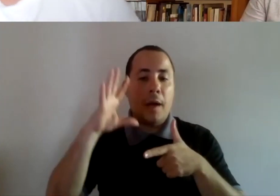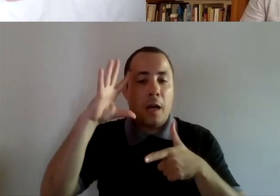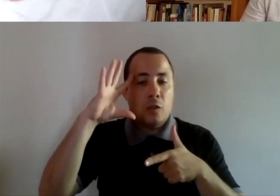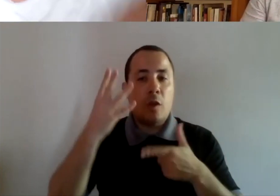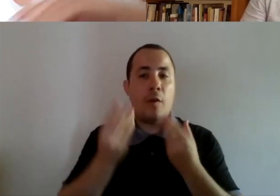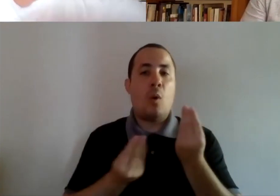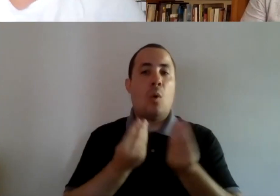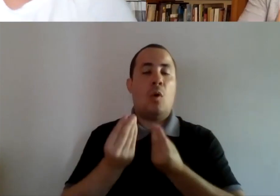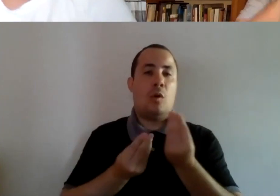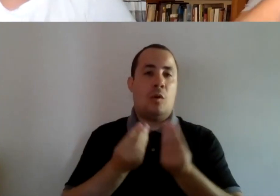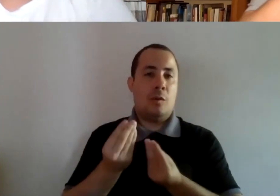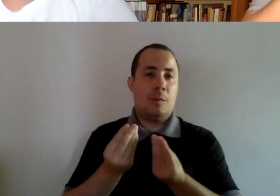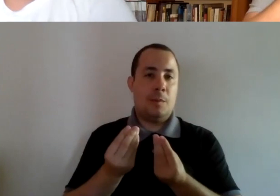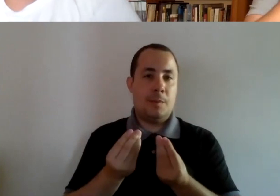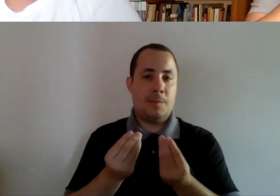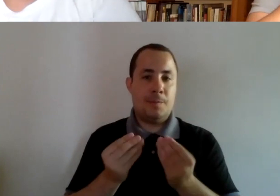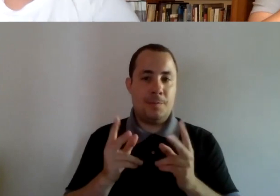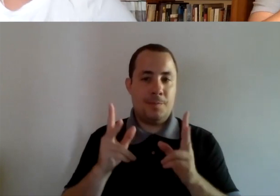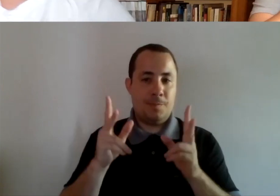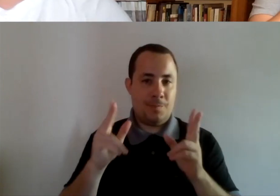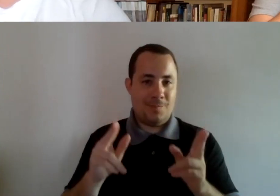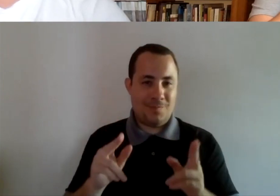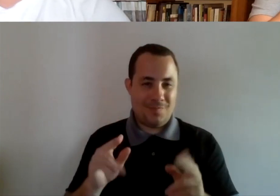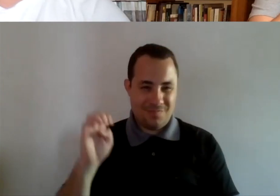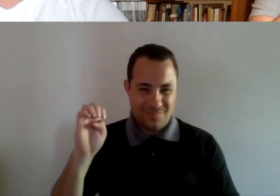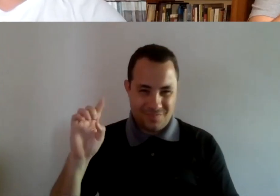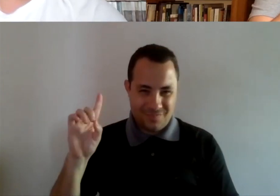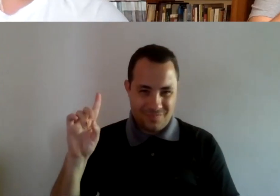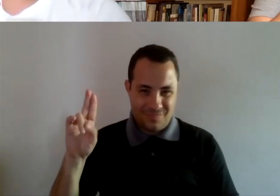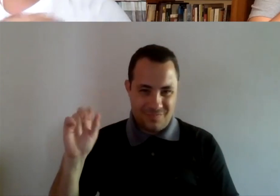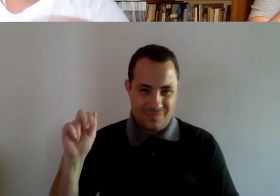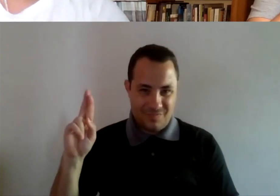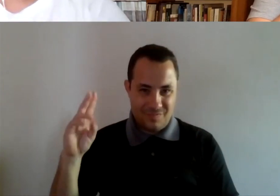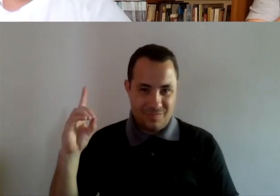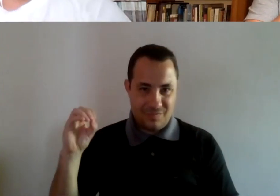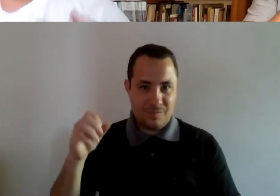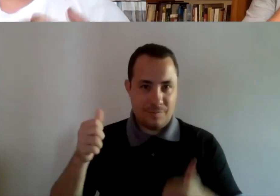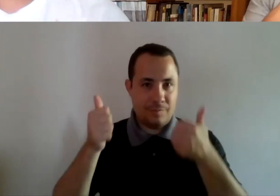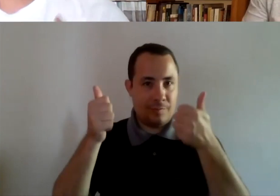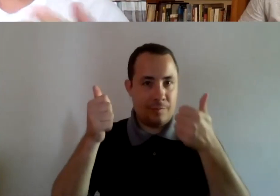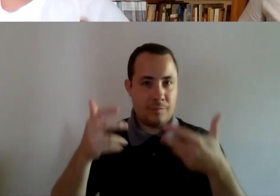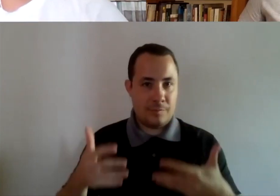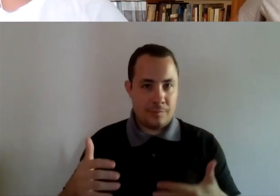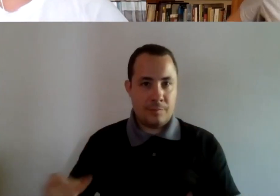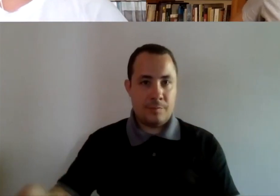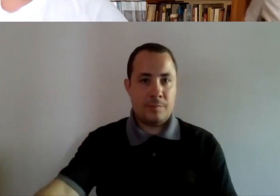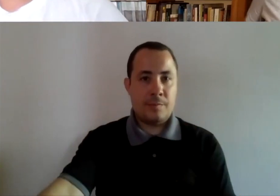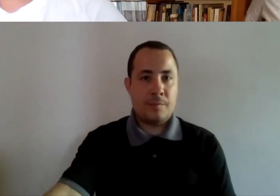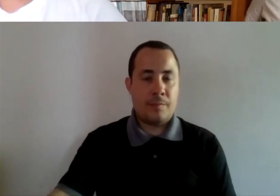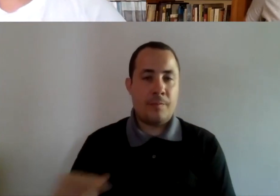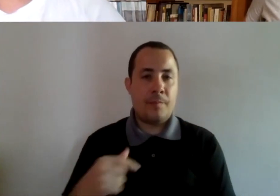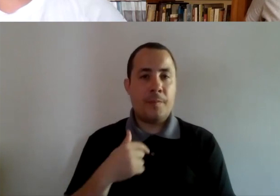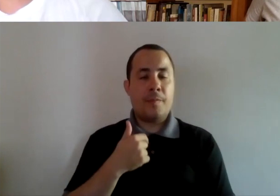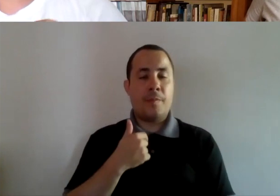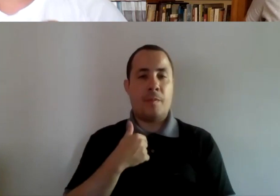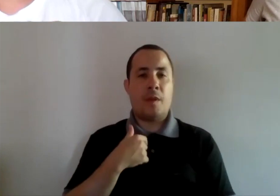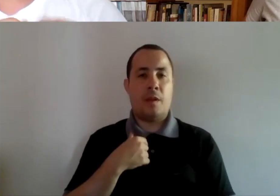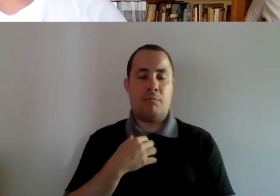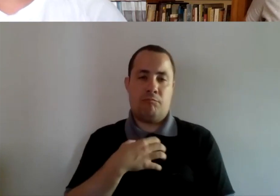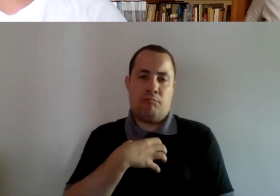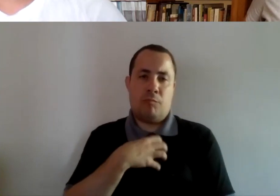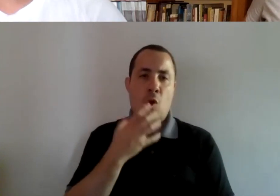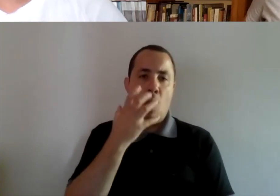é aquela história que o próprio Eduardo, eu já ouvi ele falando muito disso, né? E a gente sabe, né? Eu sou romântico no sentido que eu acho que,